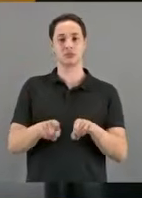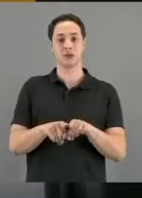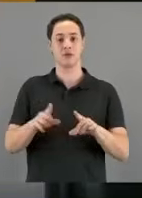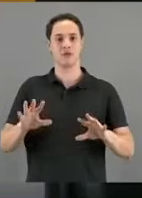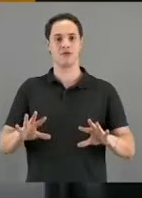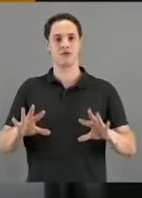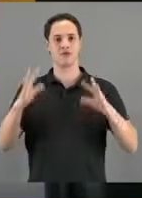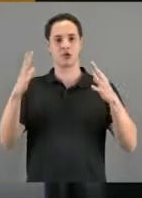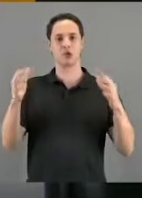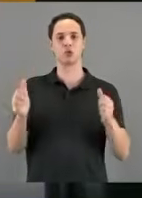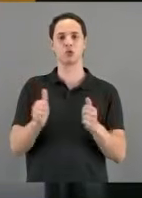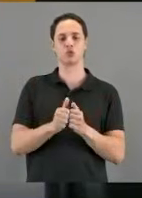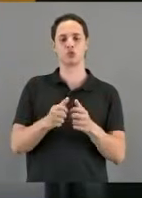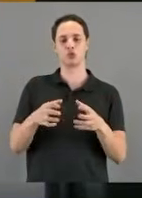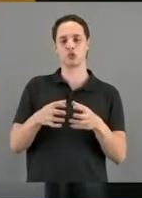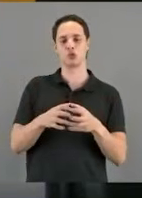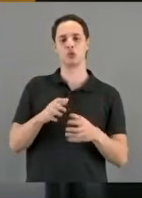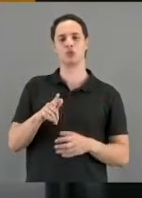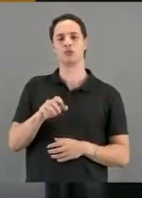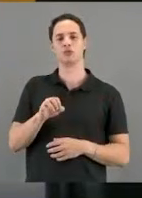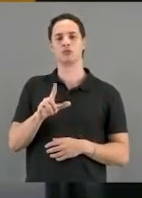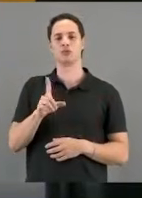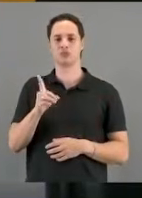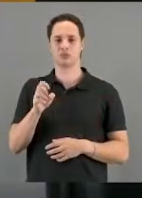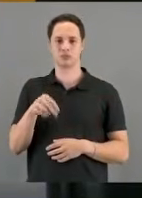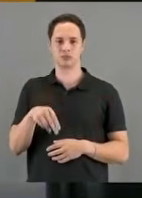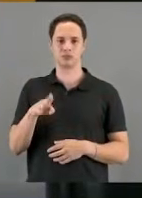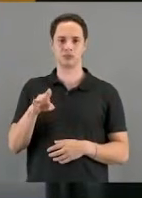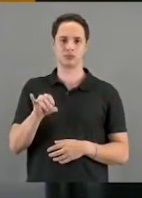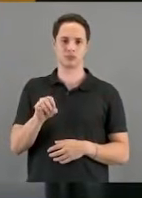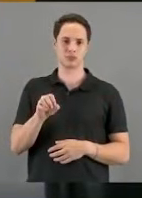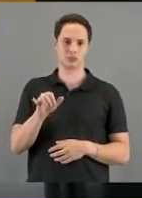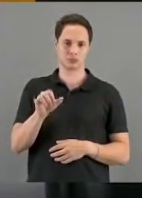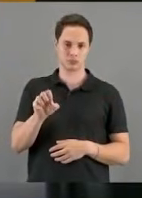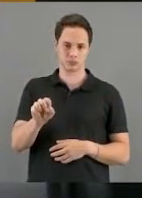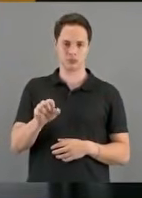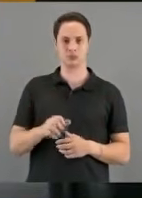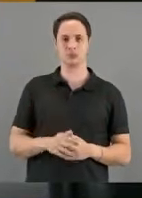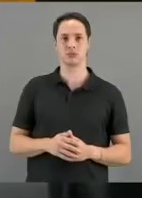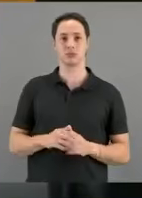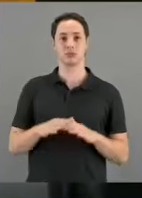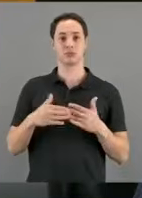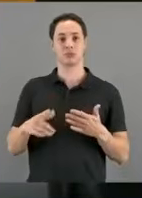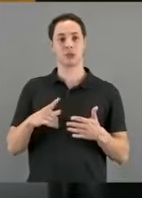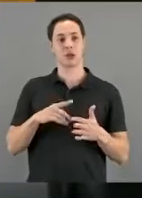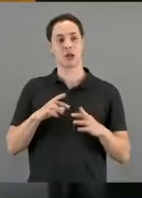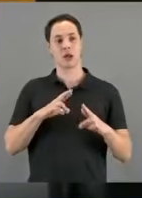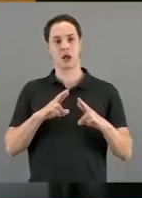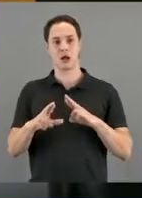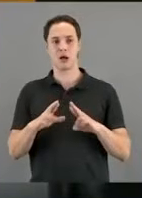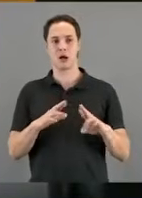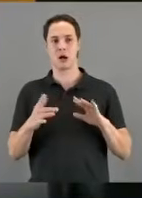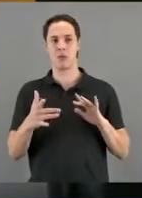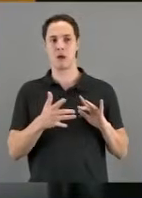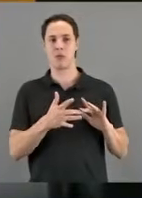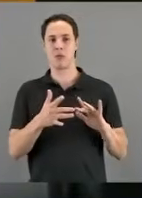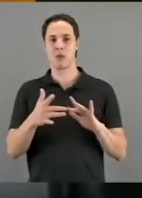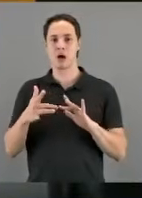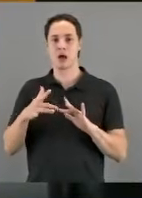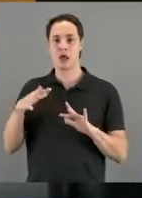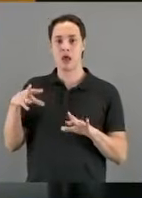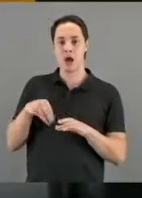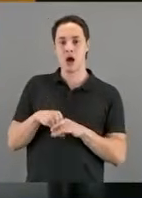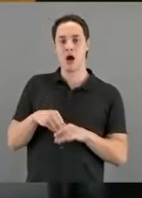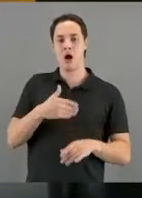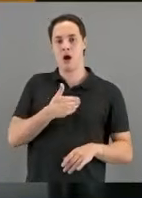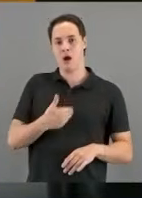junto com os Golden Boys, a festa dele foi pago pelos Golden Boys. Então tem uma relação intrincada aqui dentro do governo Bolsonaro